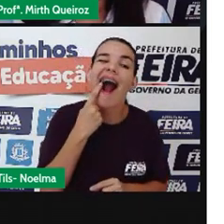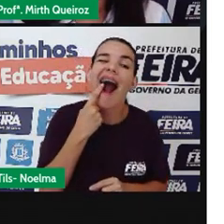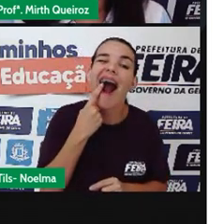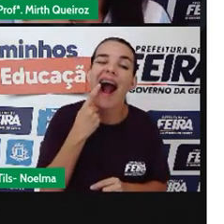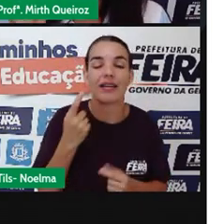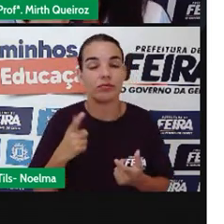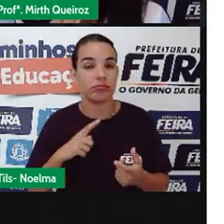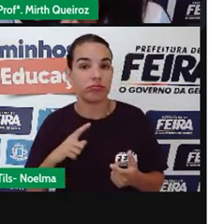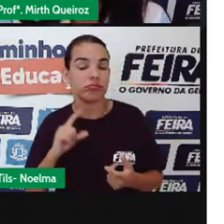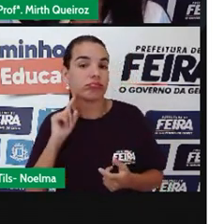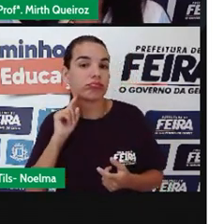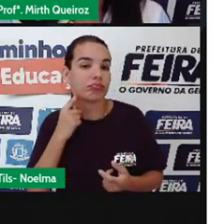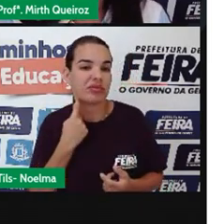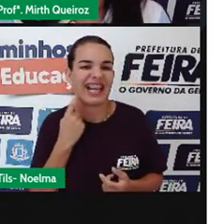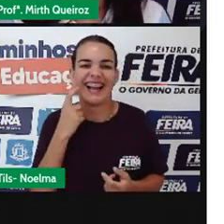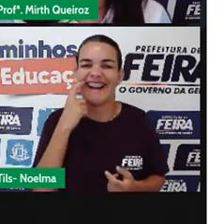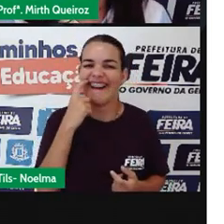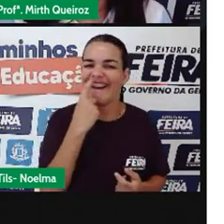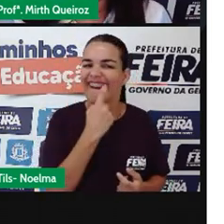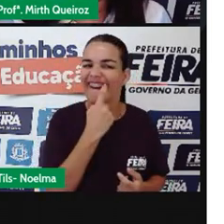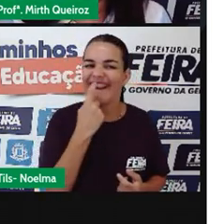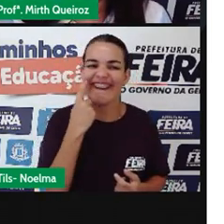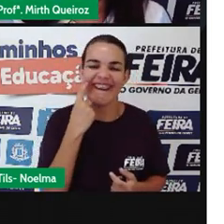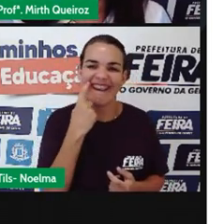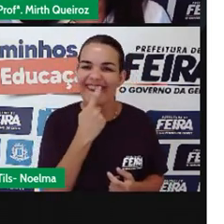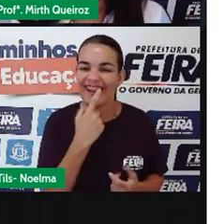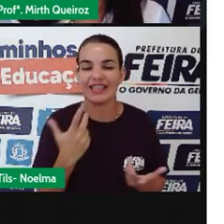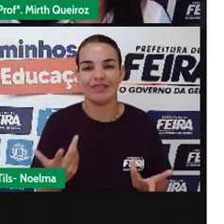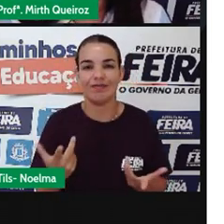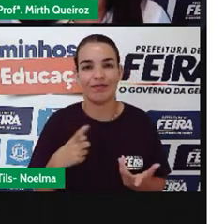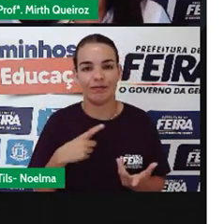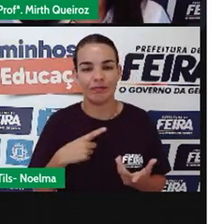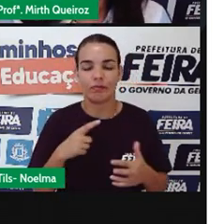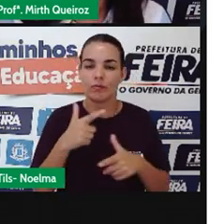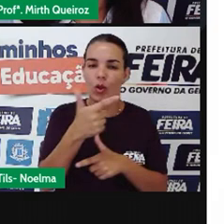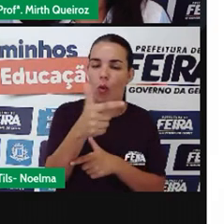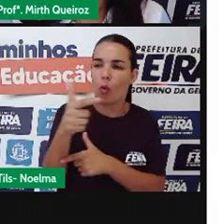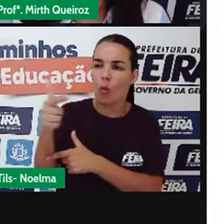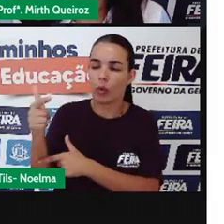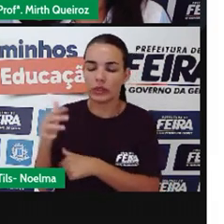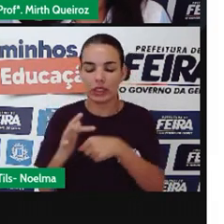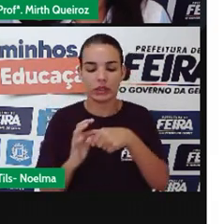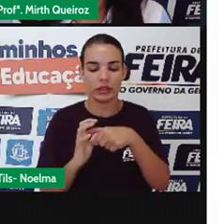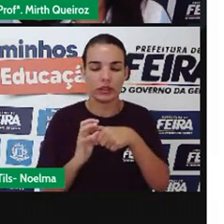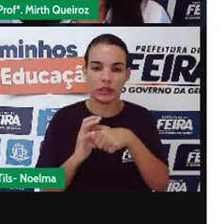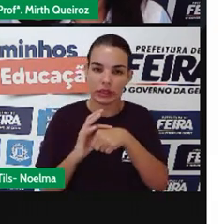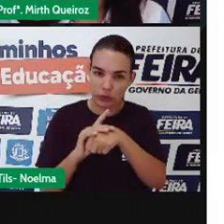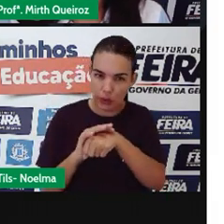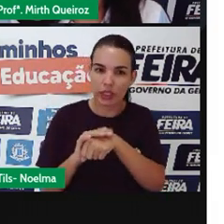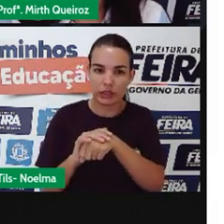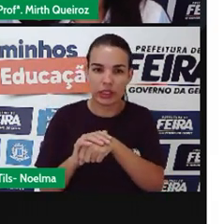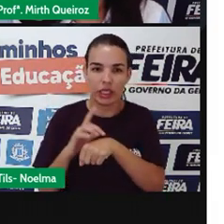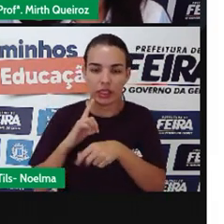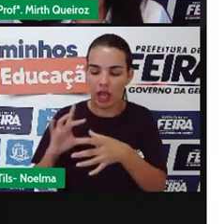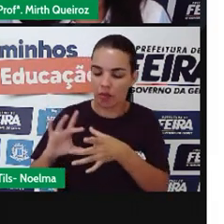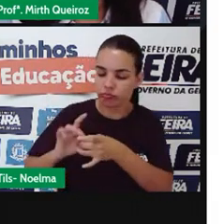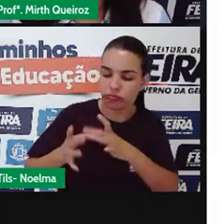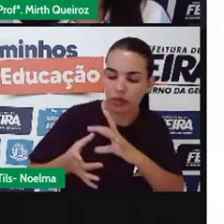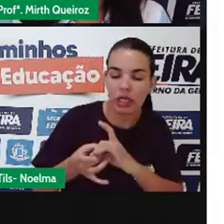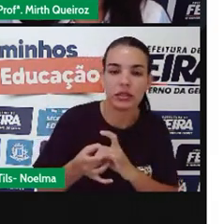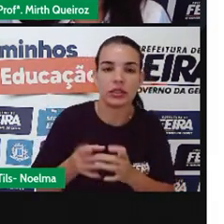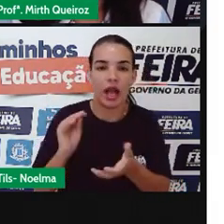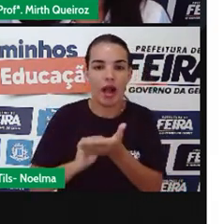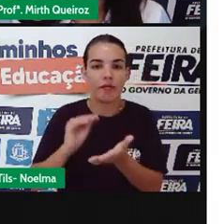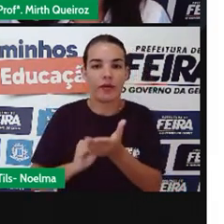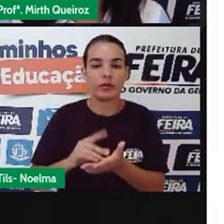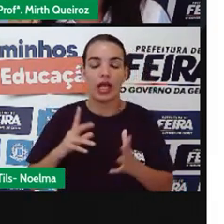a que quando a gente ti dentro para os outros tipos de doenças estão relacionados aí